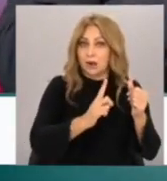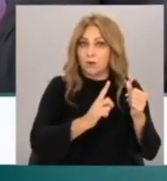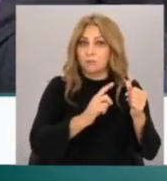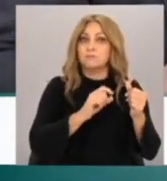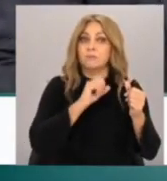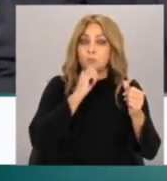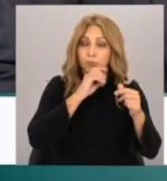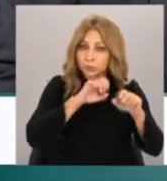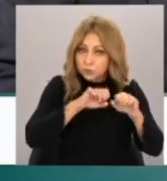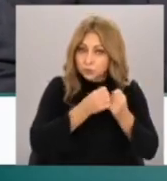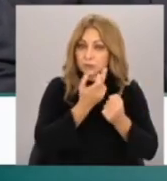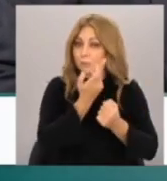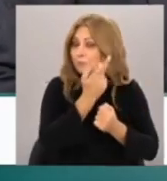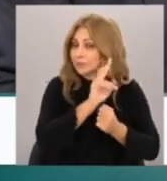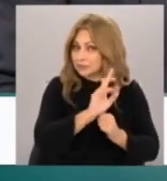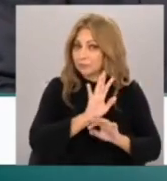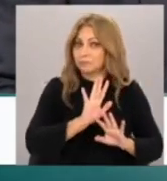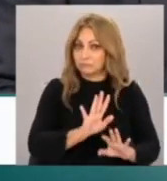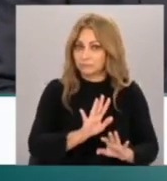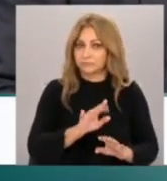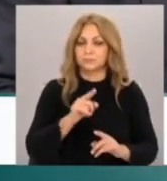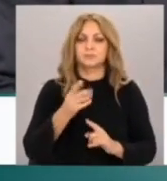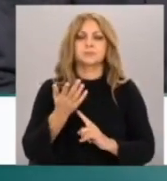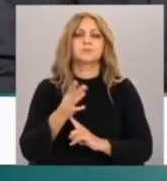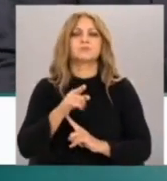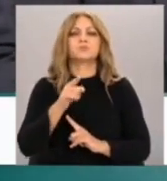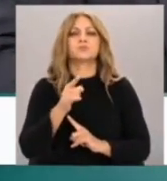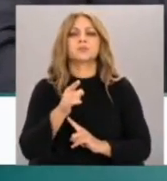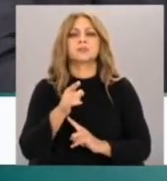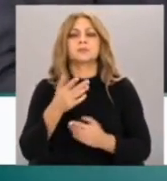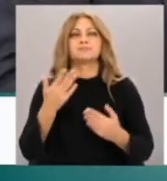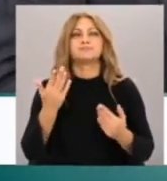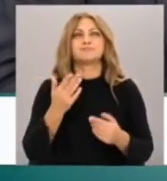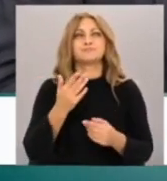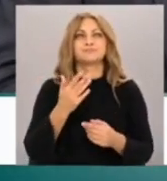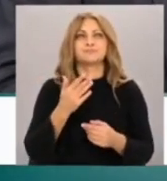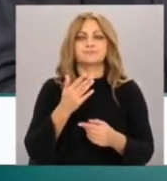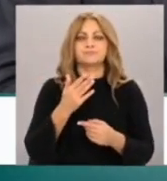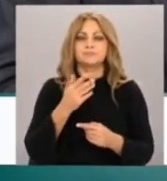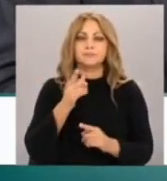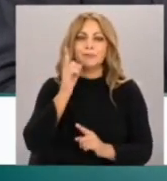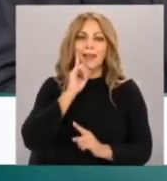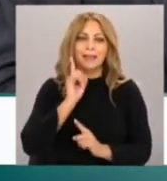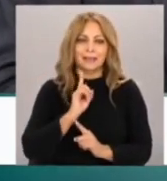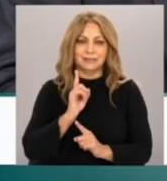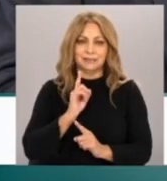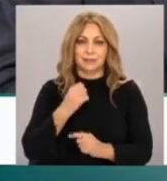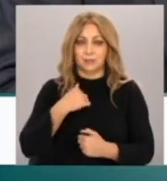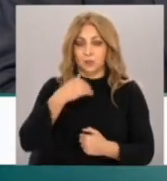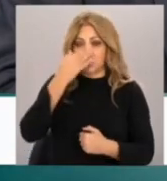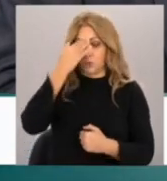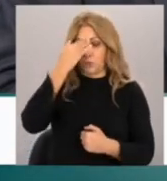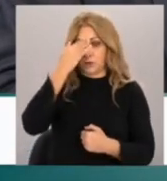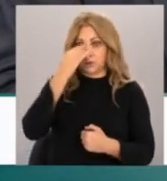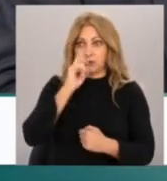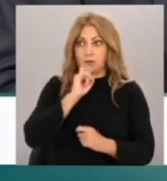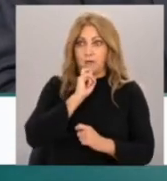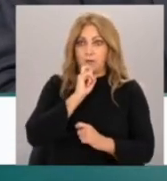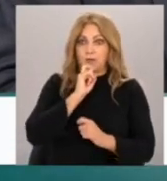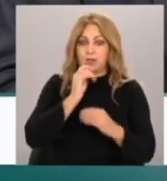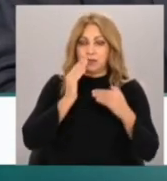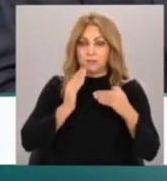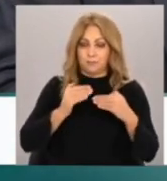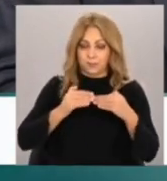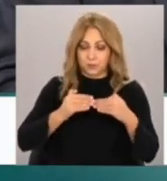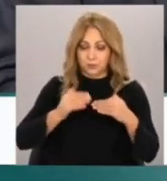da mudança só perguntar isso nesses cartilha por exemplo aquele aquele aquela data que eu considero a ler mista que a partir de